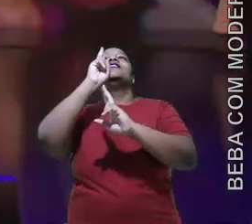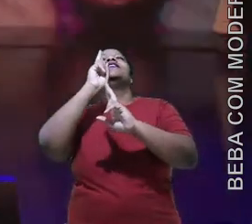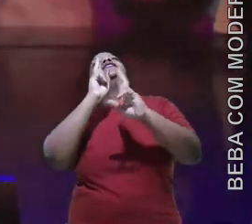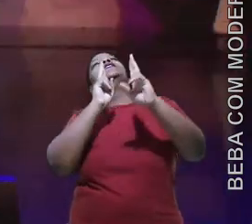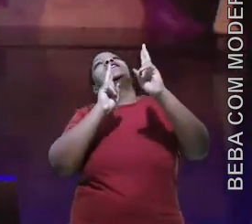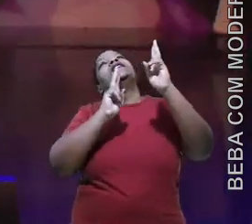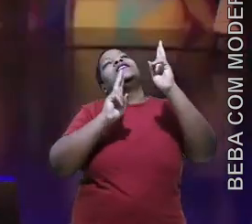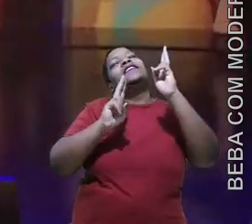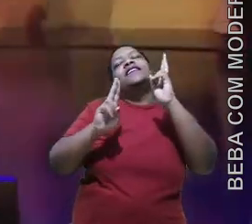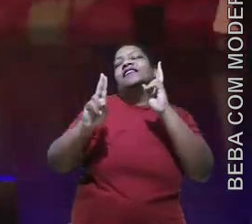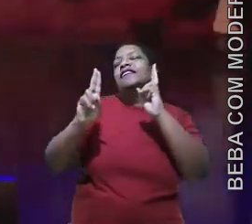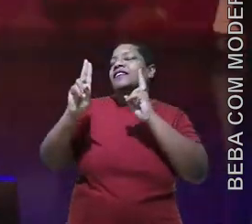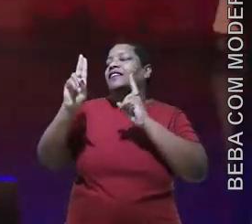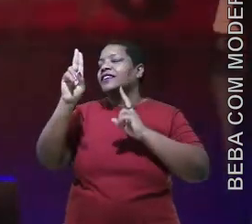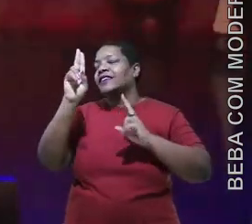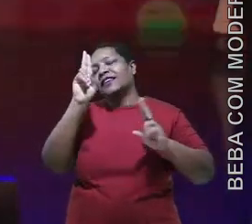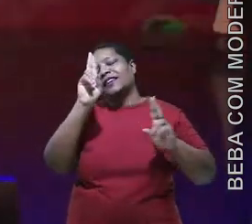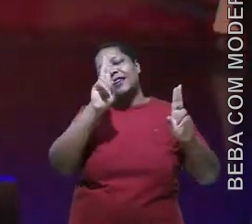e